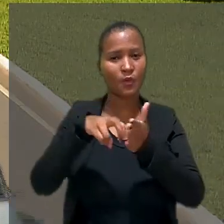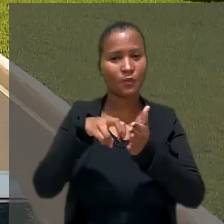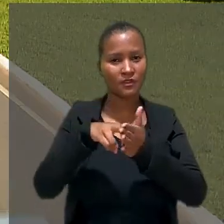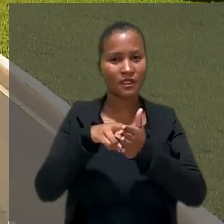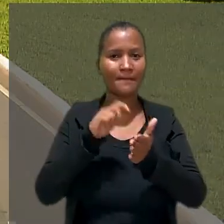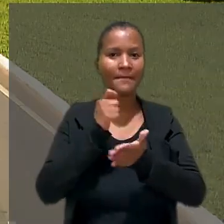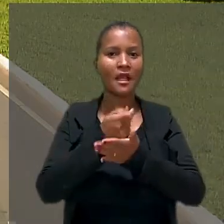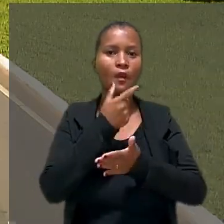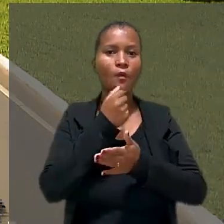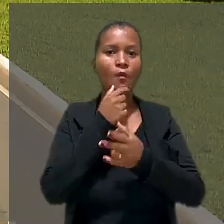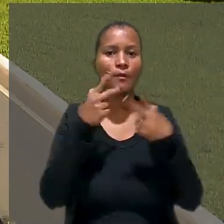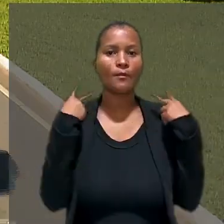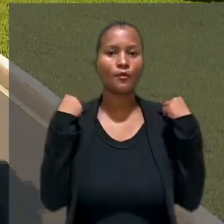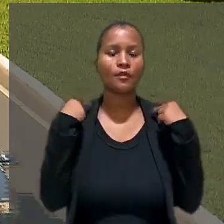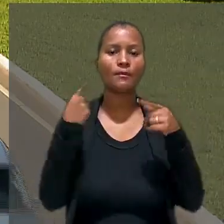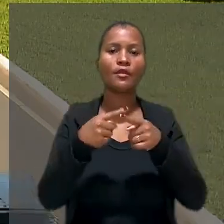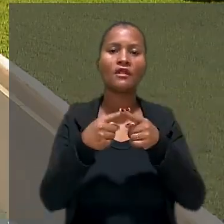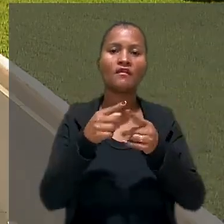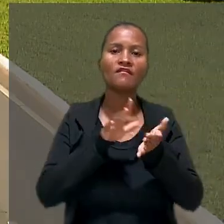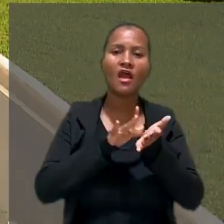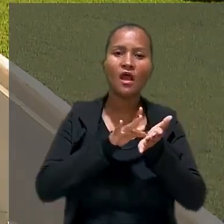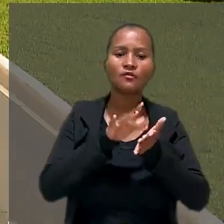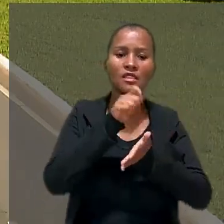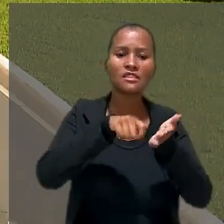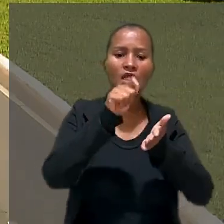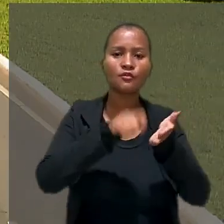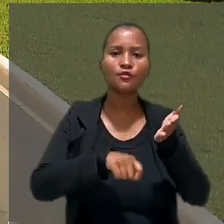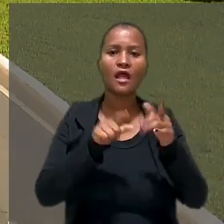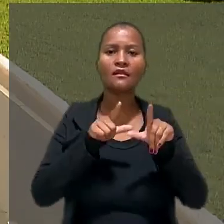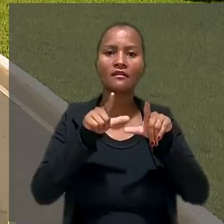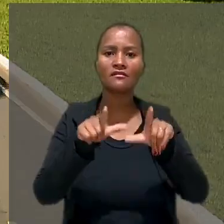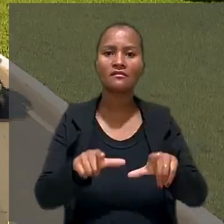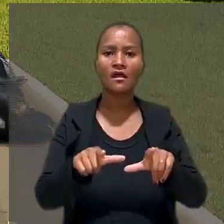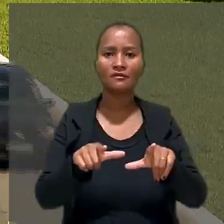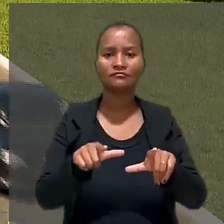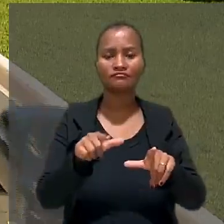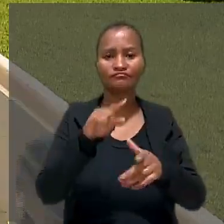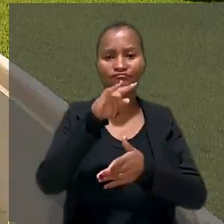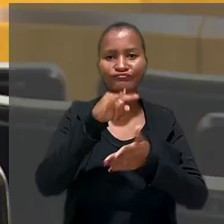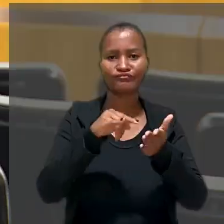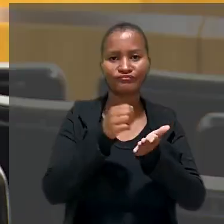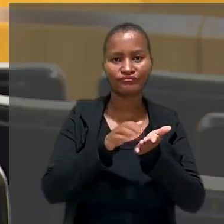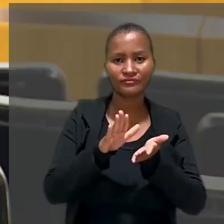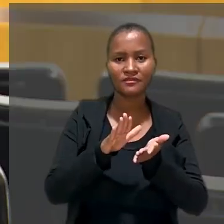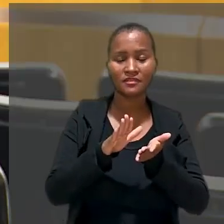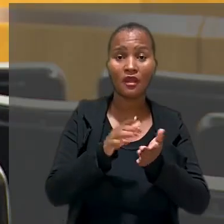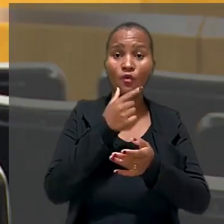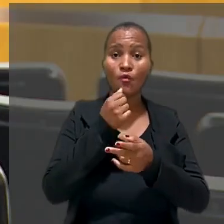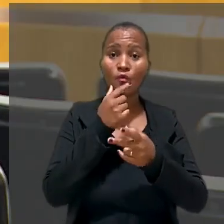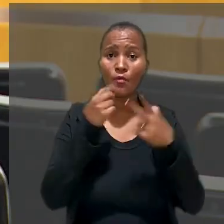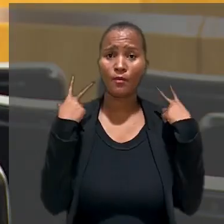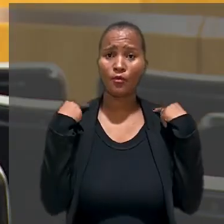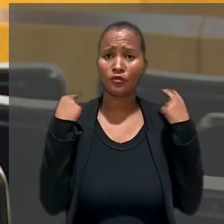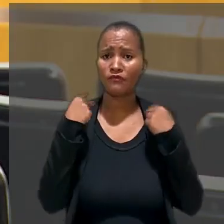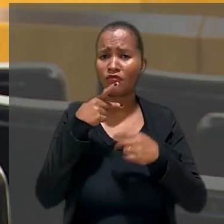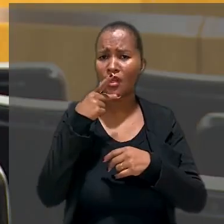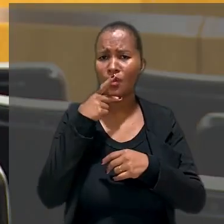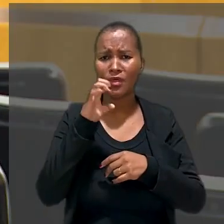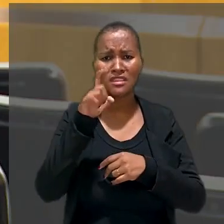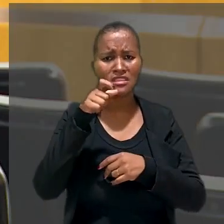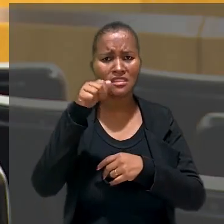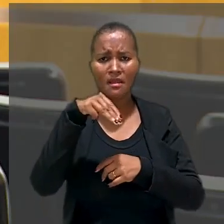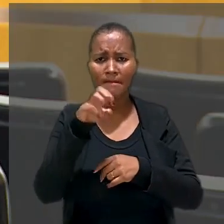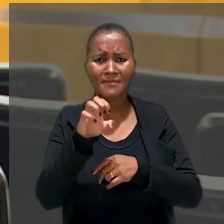Transportadora é condenada a indenizar motorista por falsificação de assinatura em atestado demissional. O motorista alegou não ter